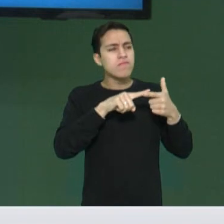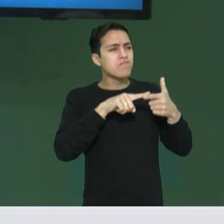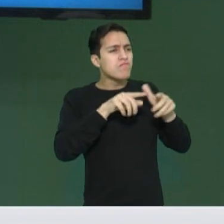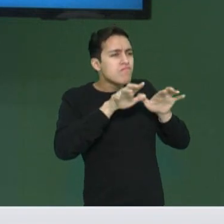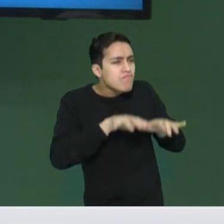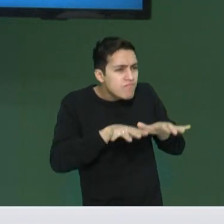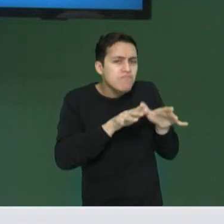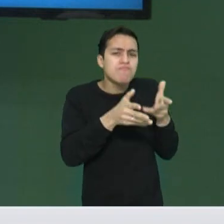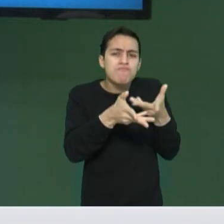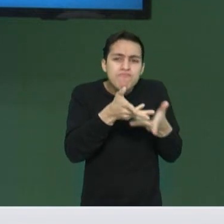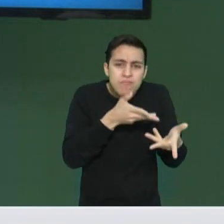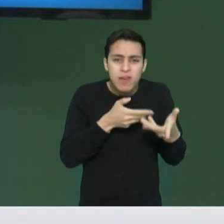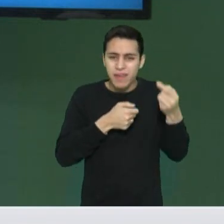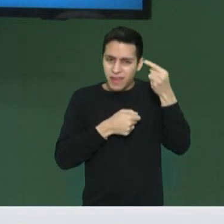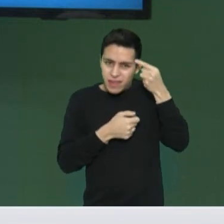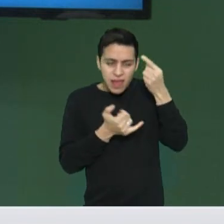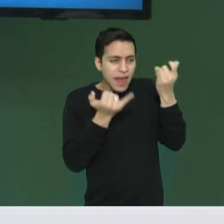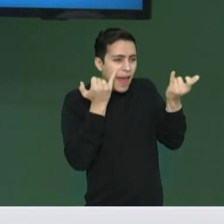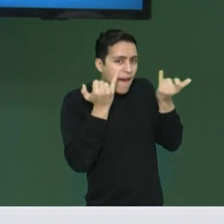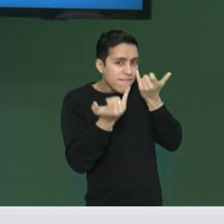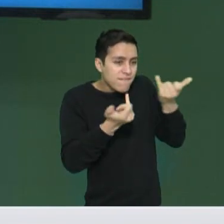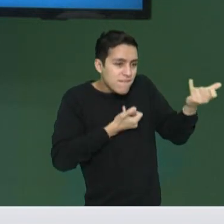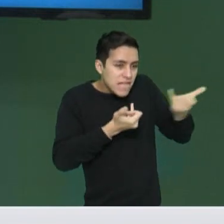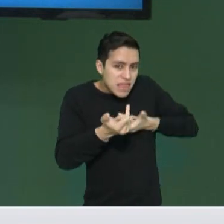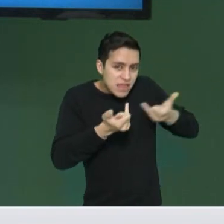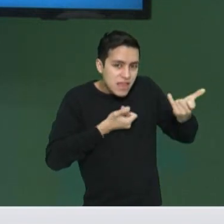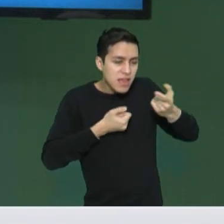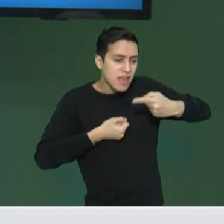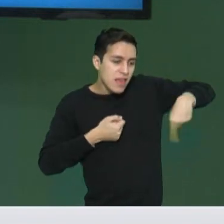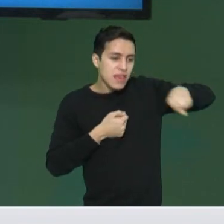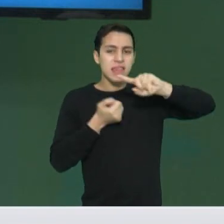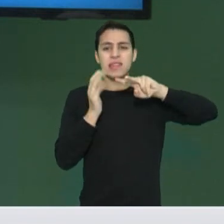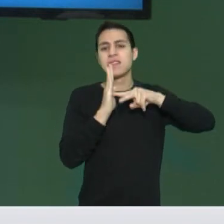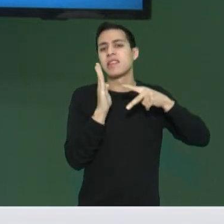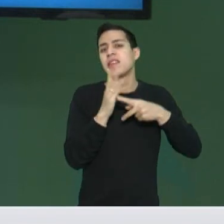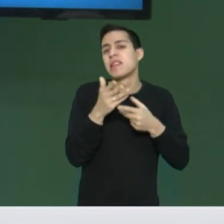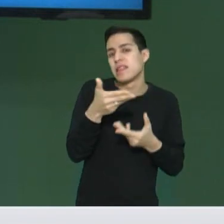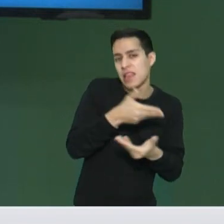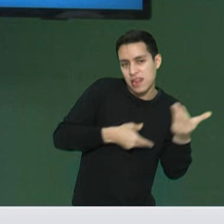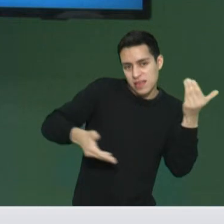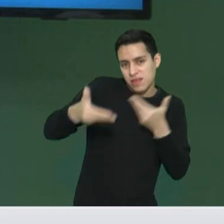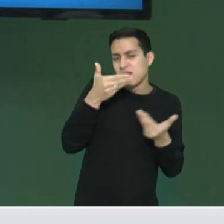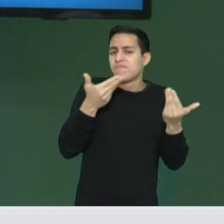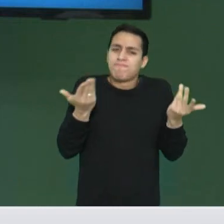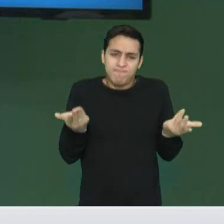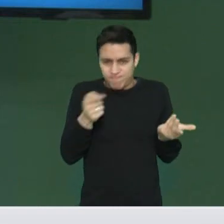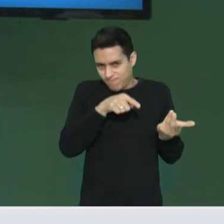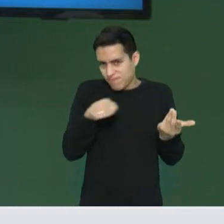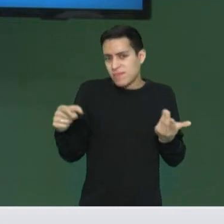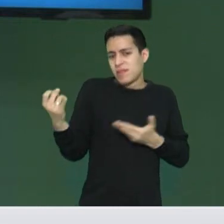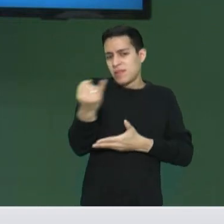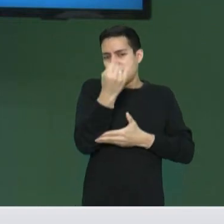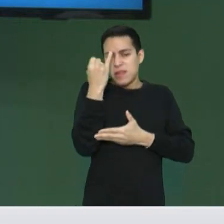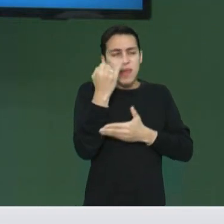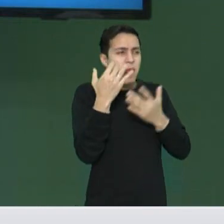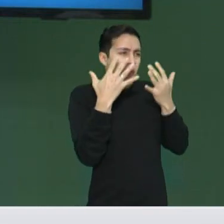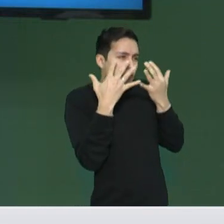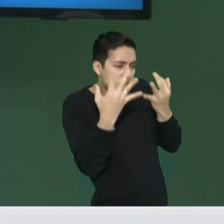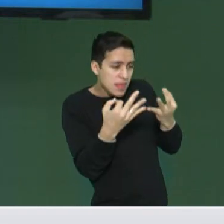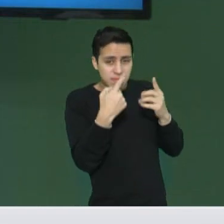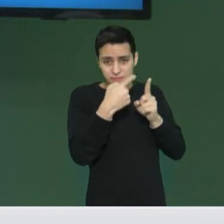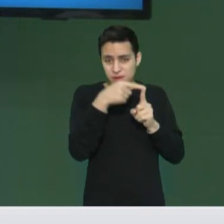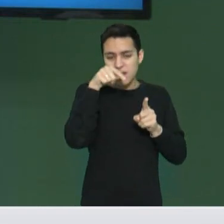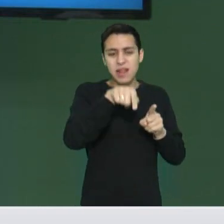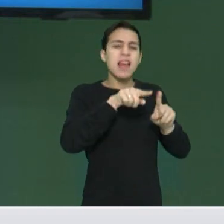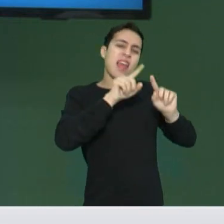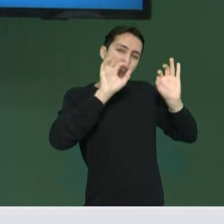as notificações ali, elas mostram as interações, então é importante você observar. Por quê? Porque é uma sala